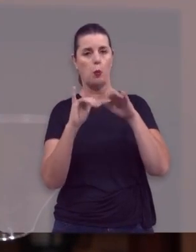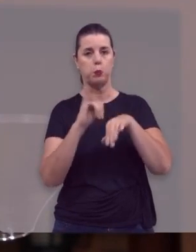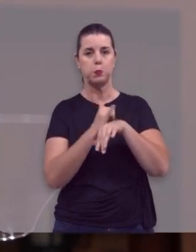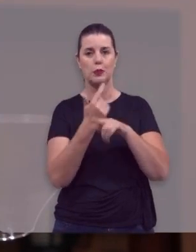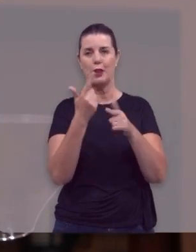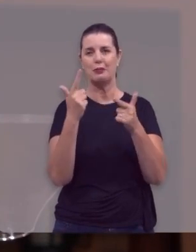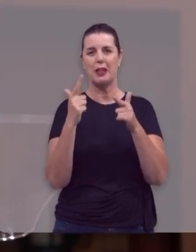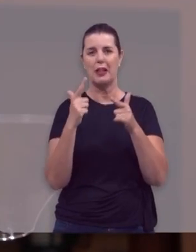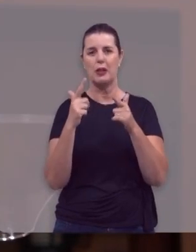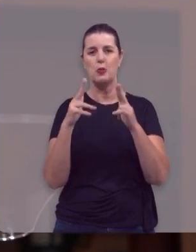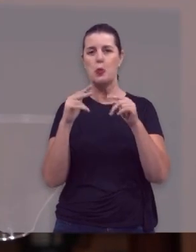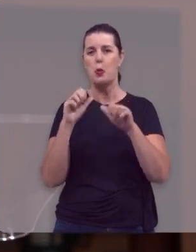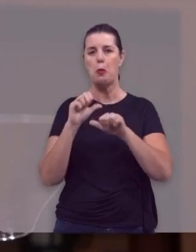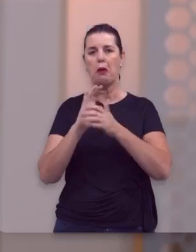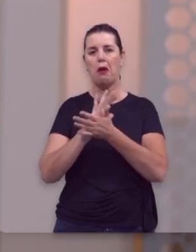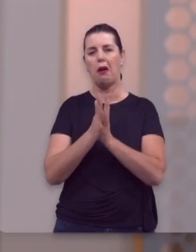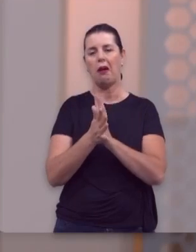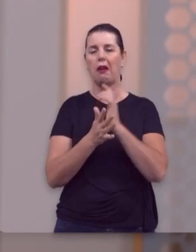Incorruptível.